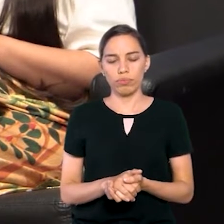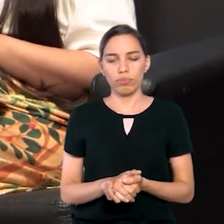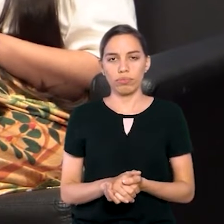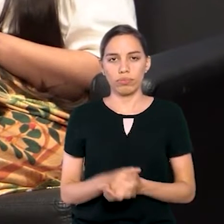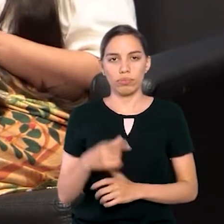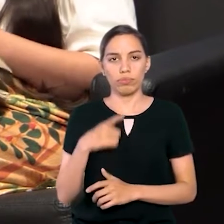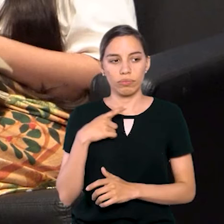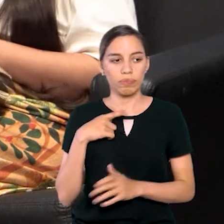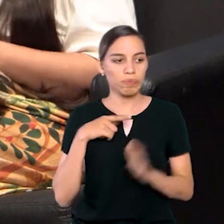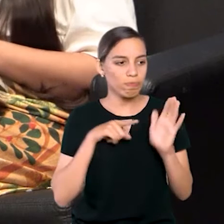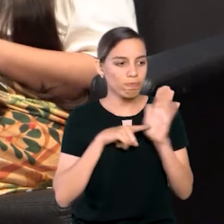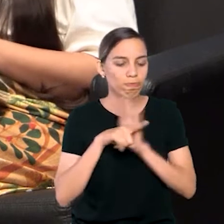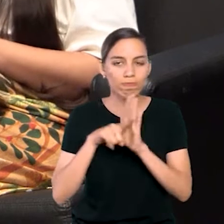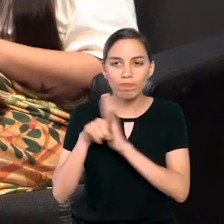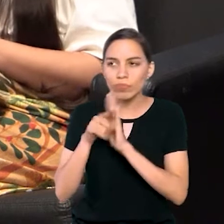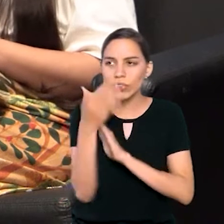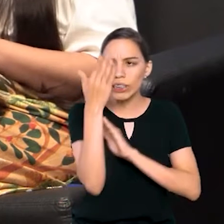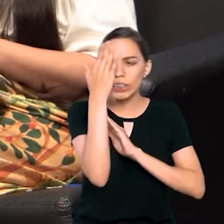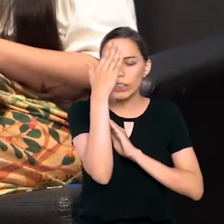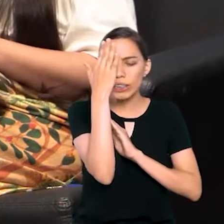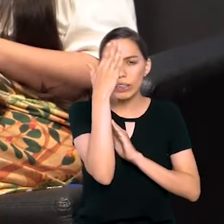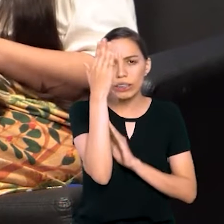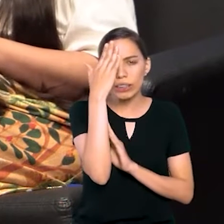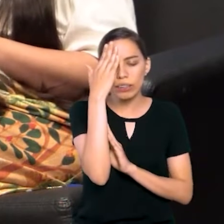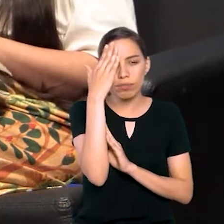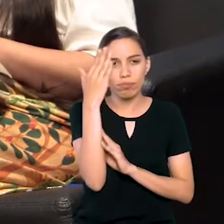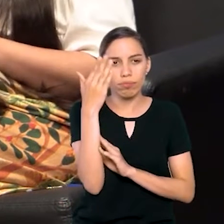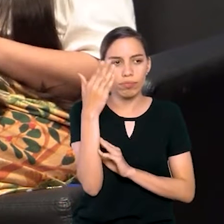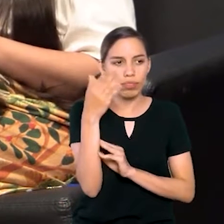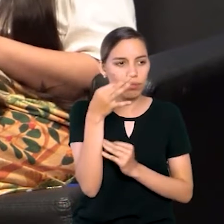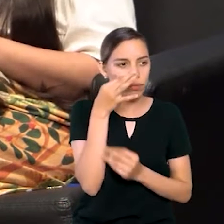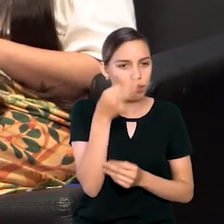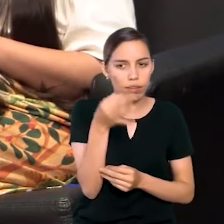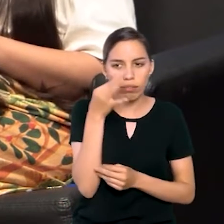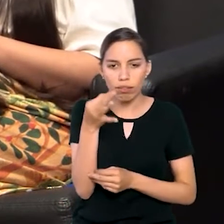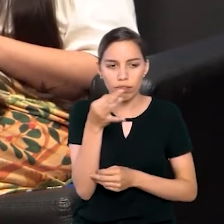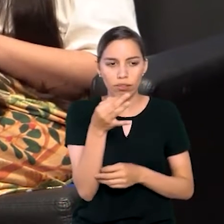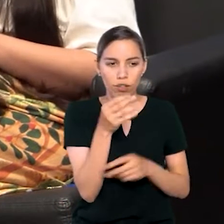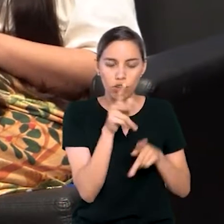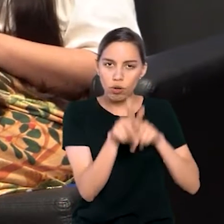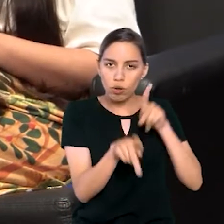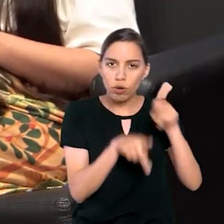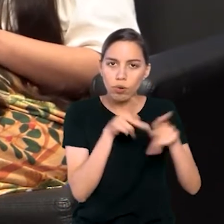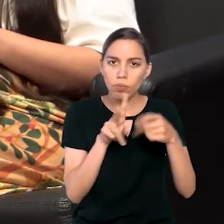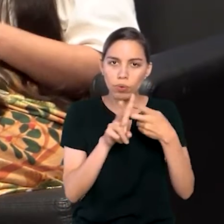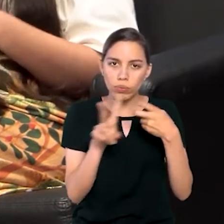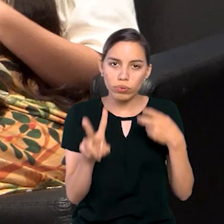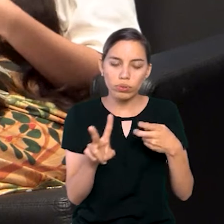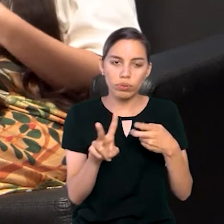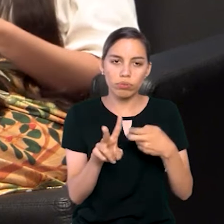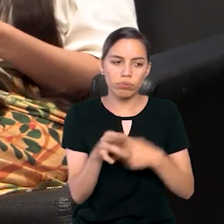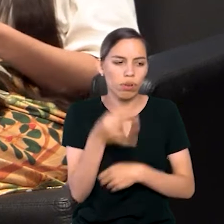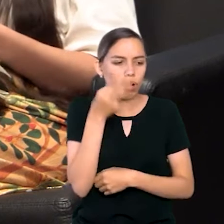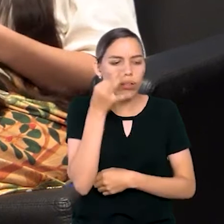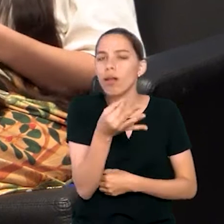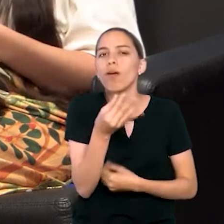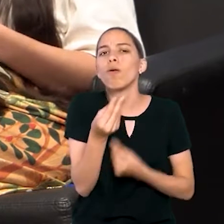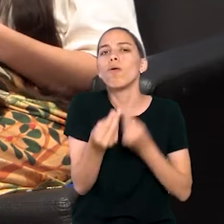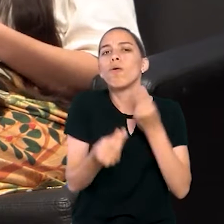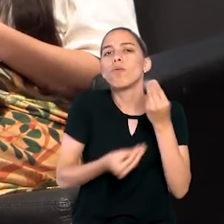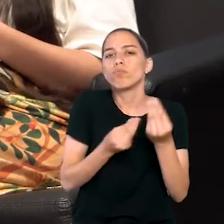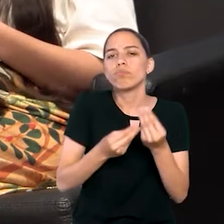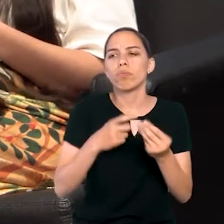busca aumentada para a escuta dos nossos povos, né? E essa escuta ela pode acontecer de